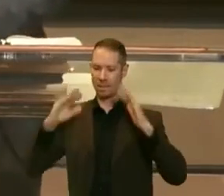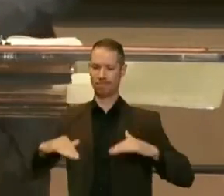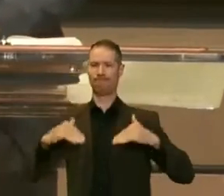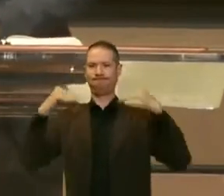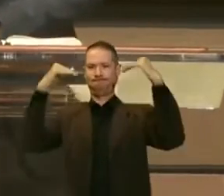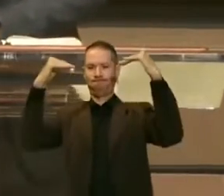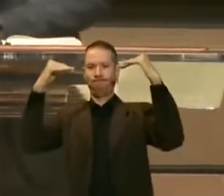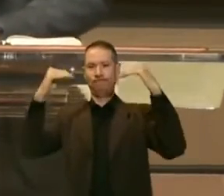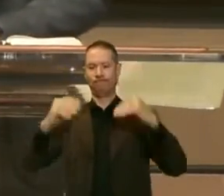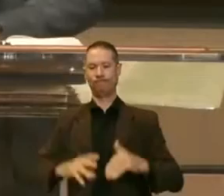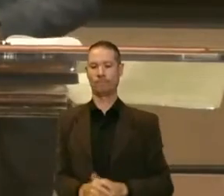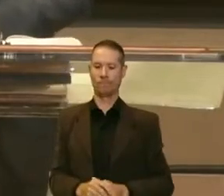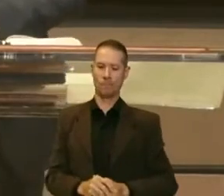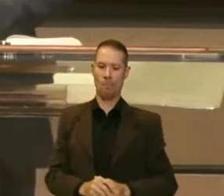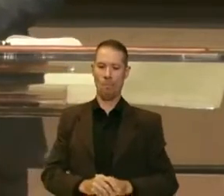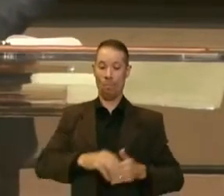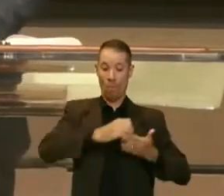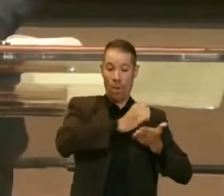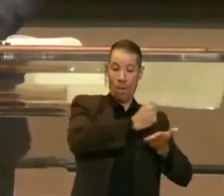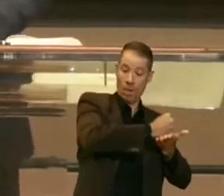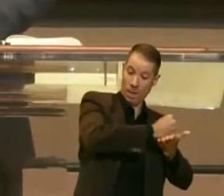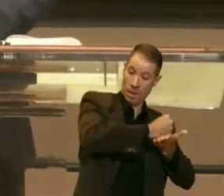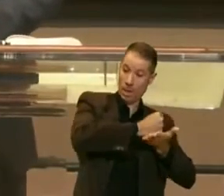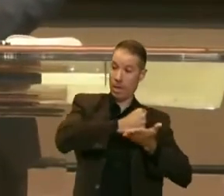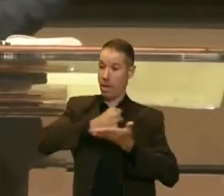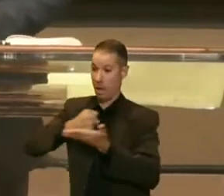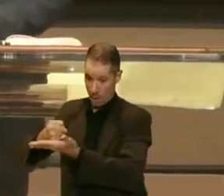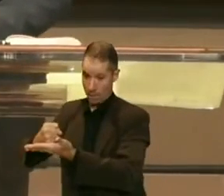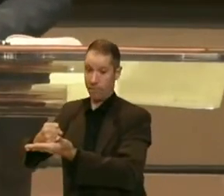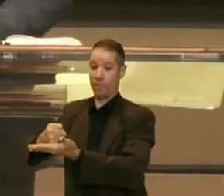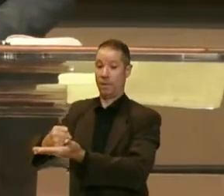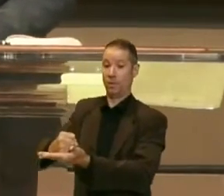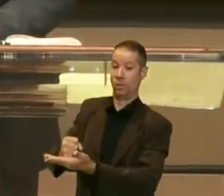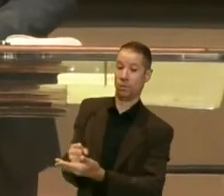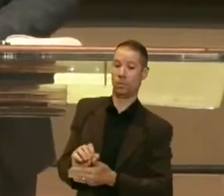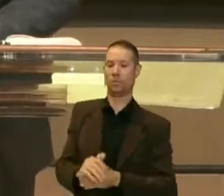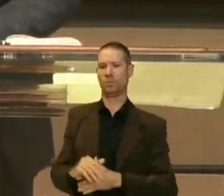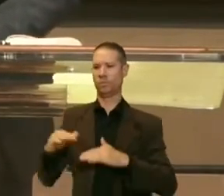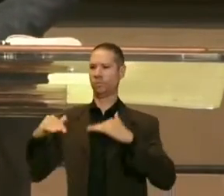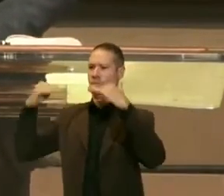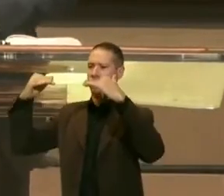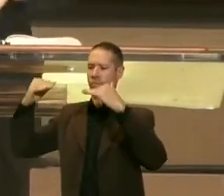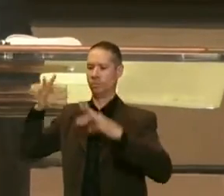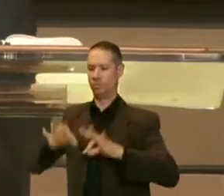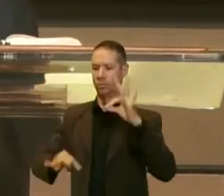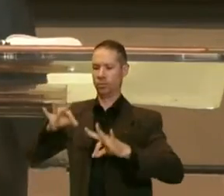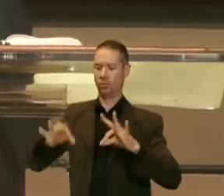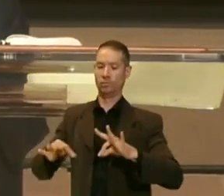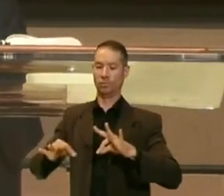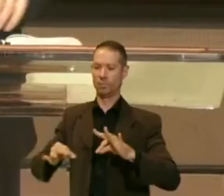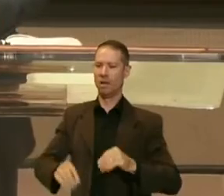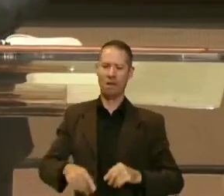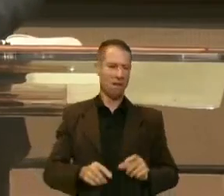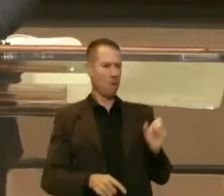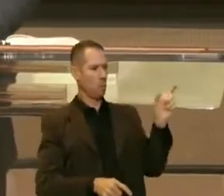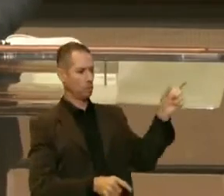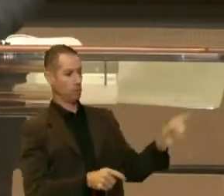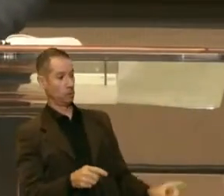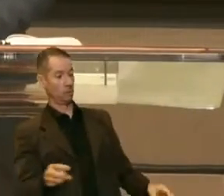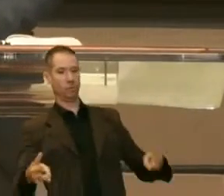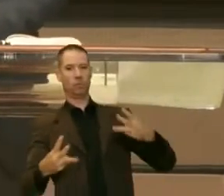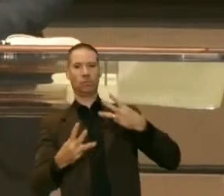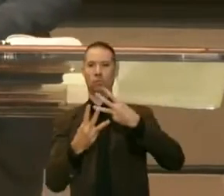autoridades, e levando aos pretores, disseram: estes homens, sendo